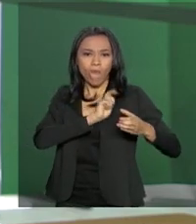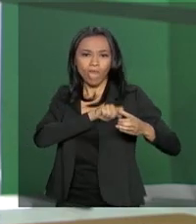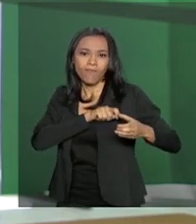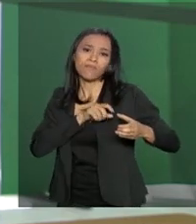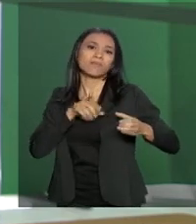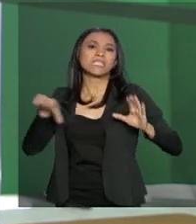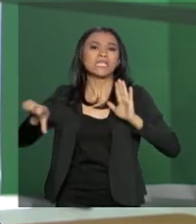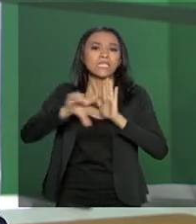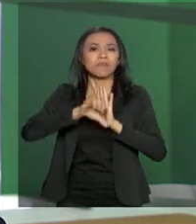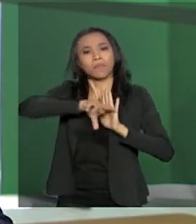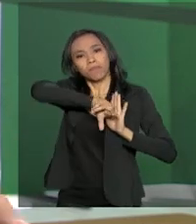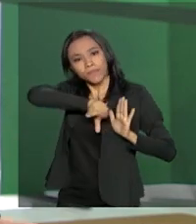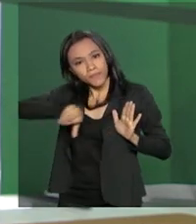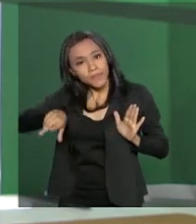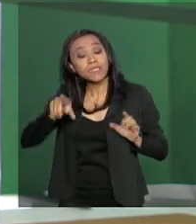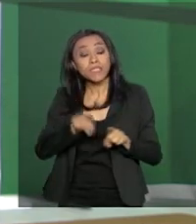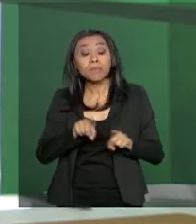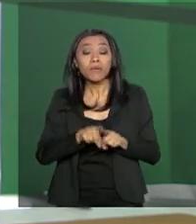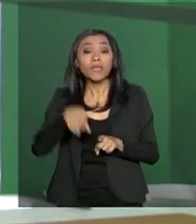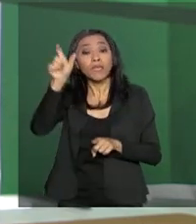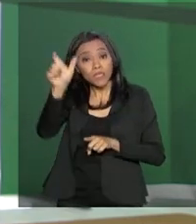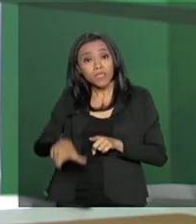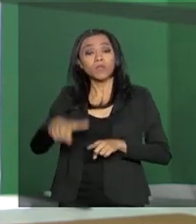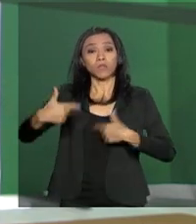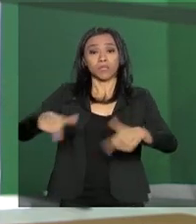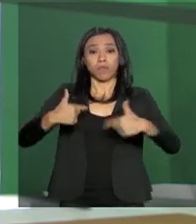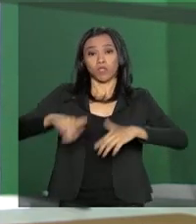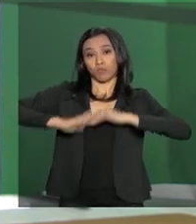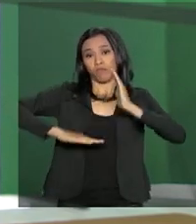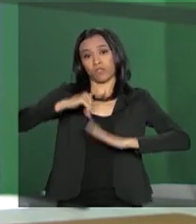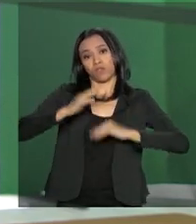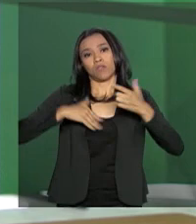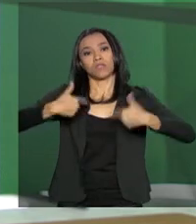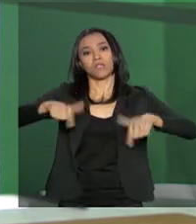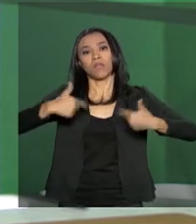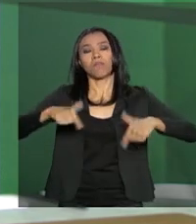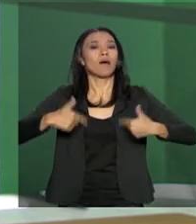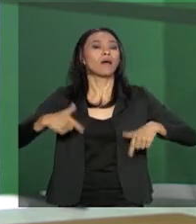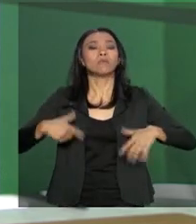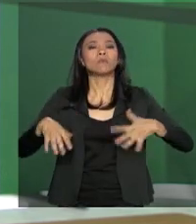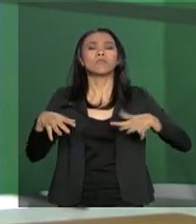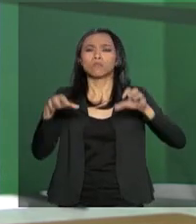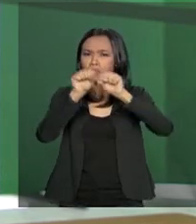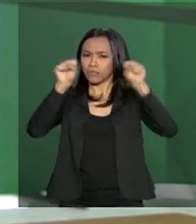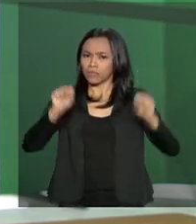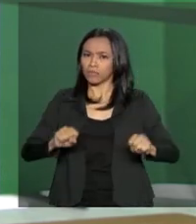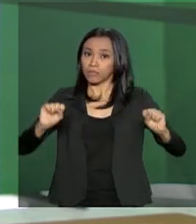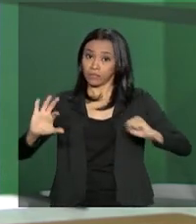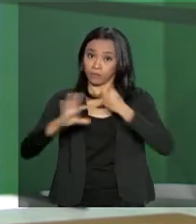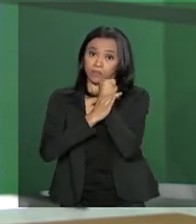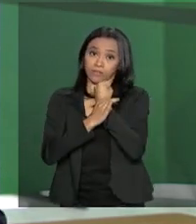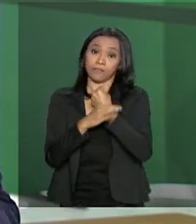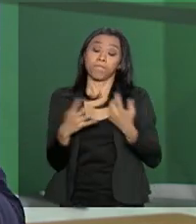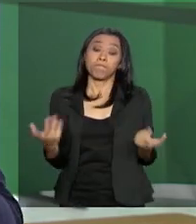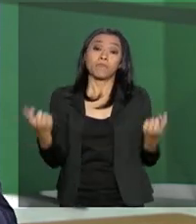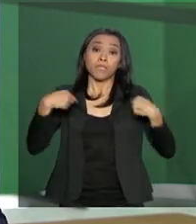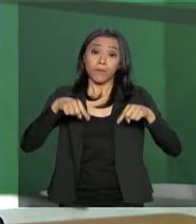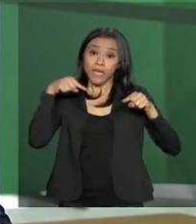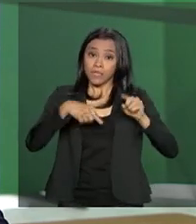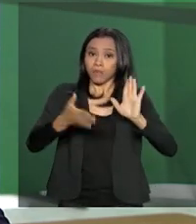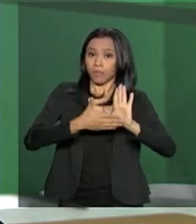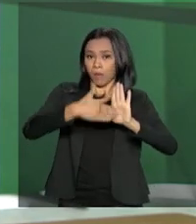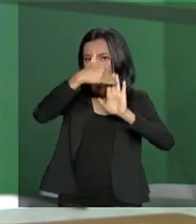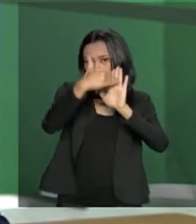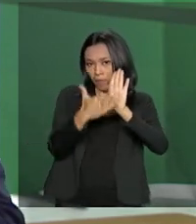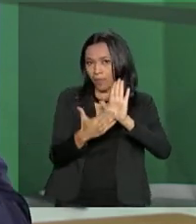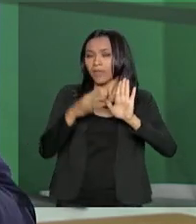de ida as condições de trabalho dos profissionais que trabalham com segurança pública além disso esse plano ele também institui que cada dia